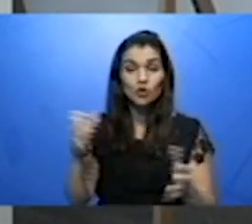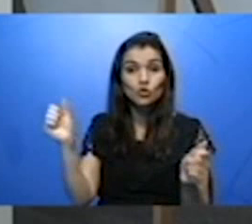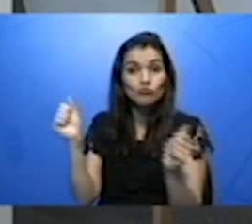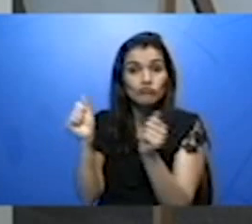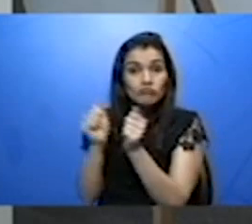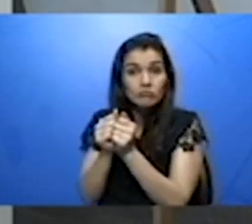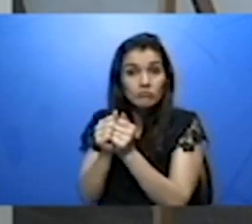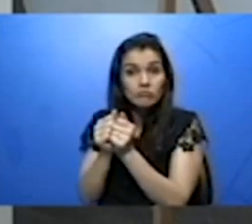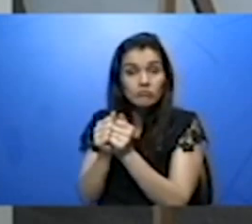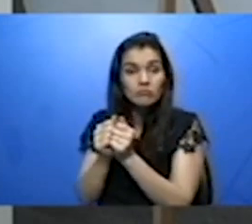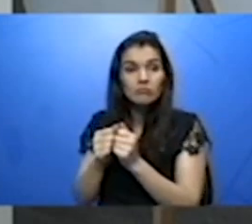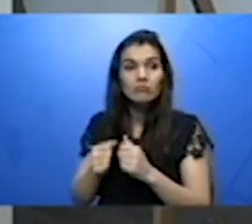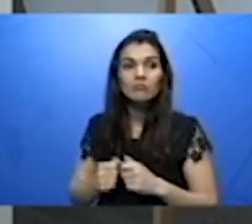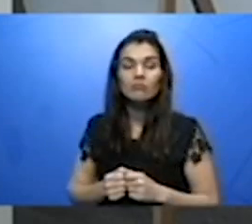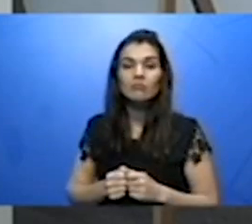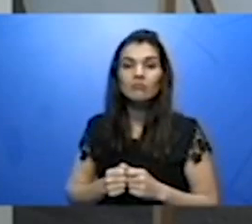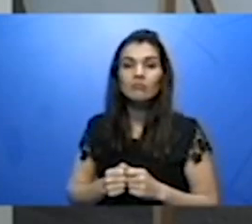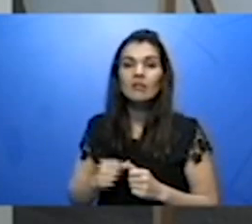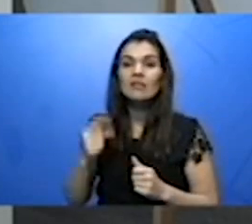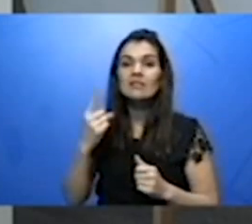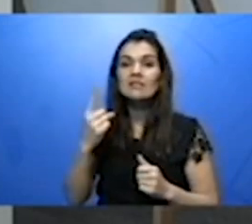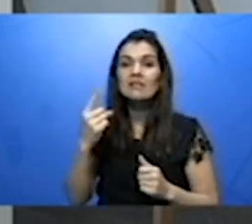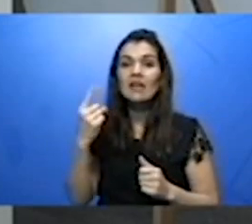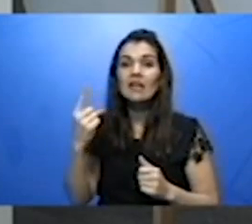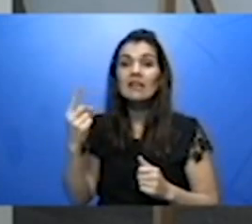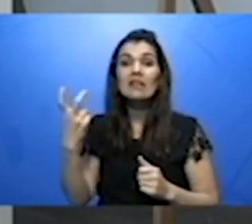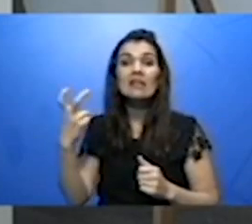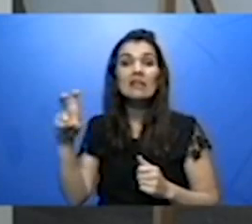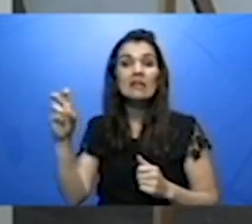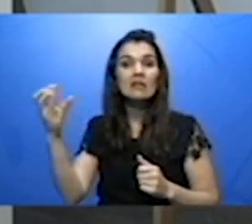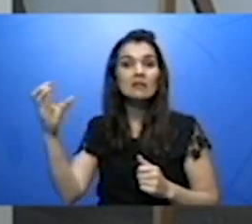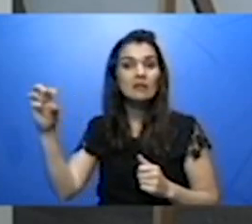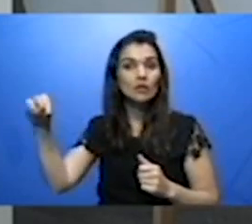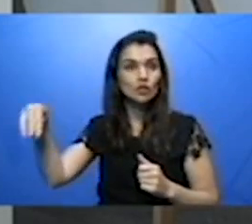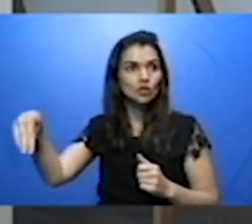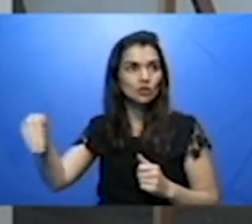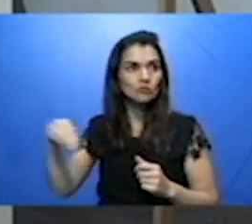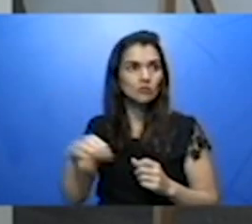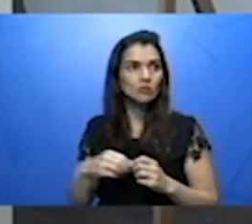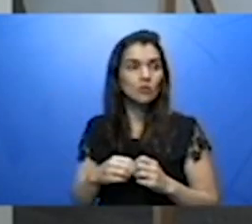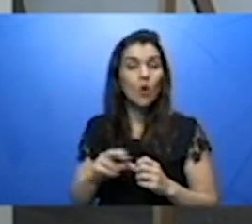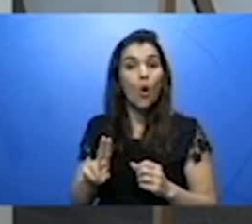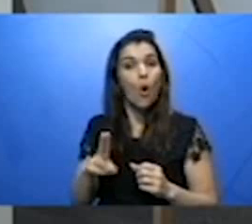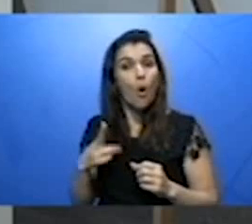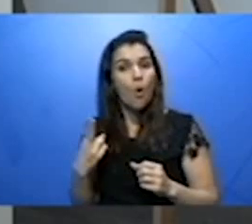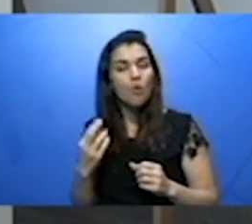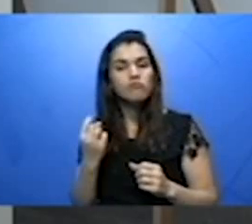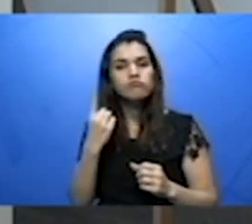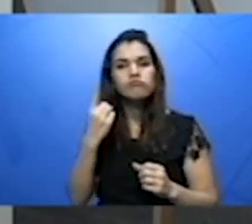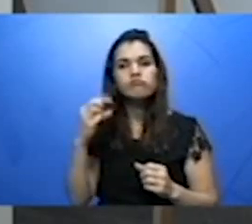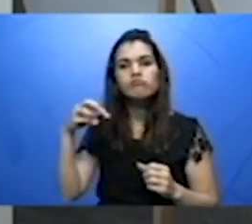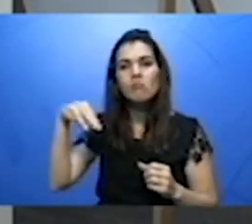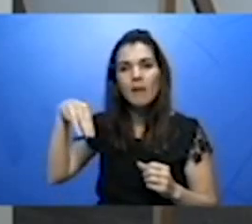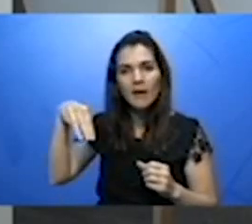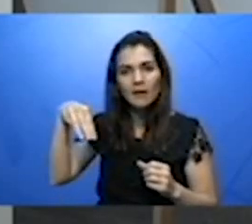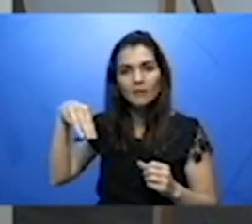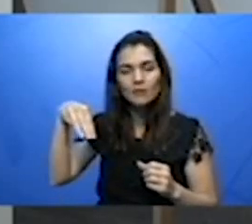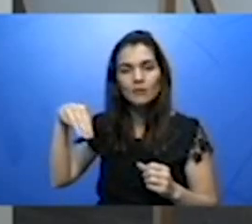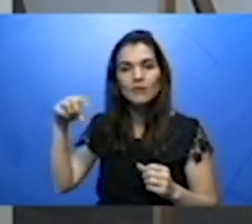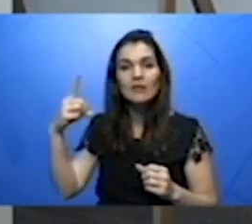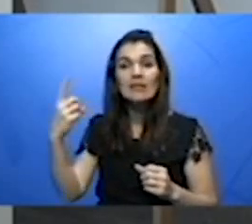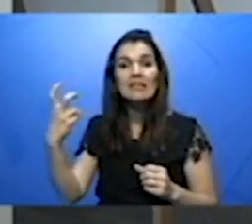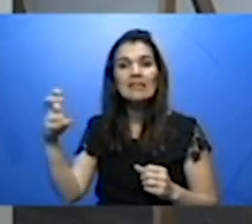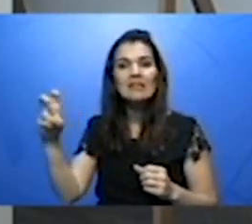ó o 115cm certo ou um metro e 15 cm